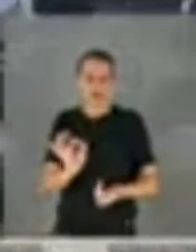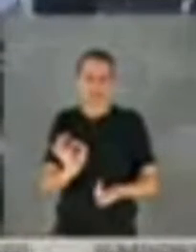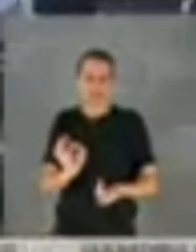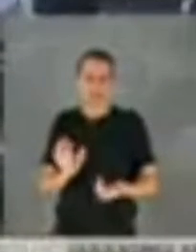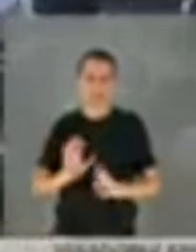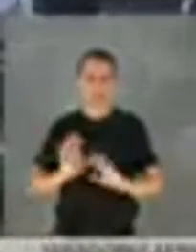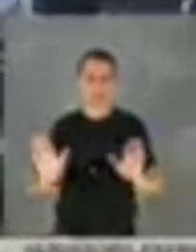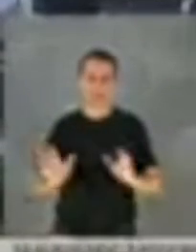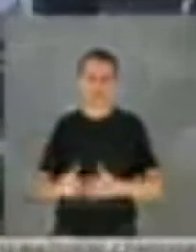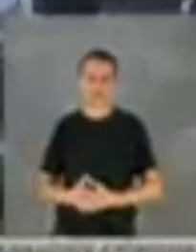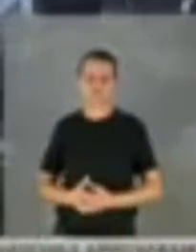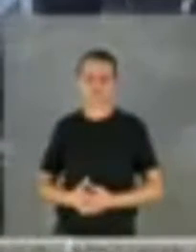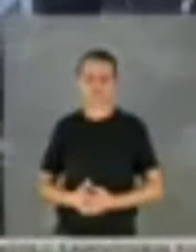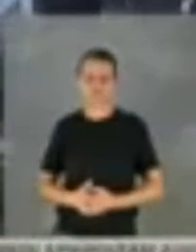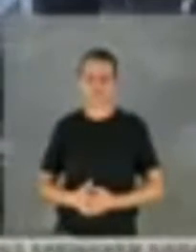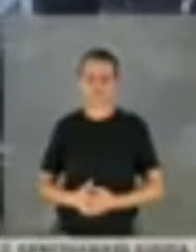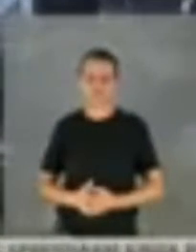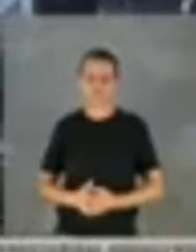isso.